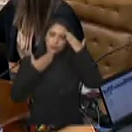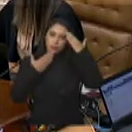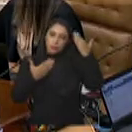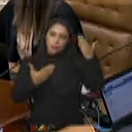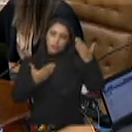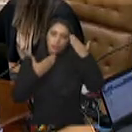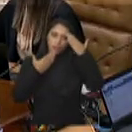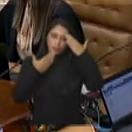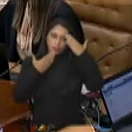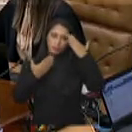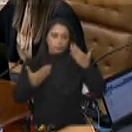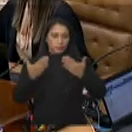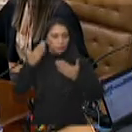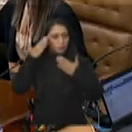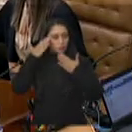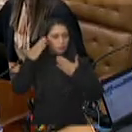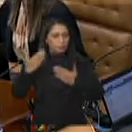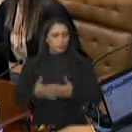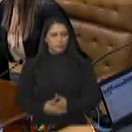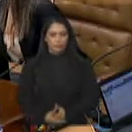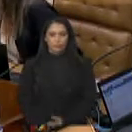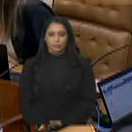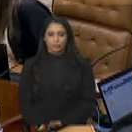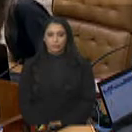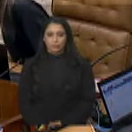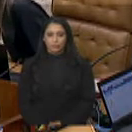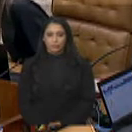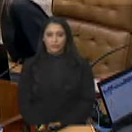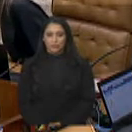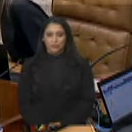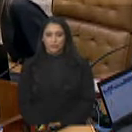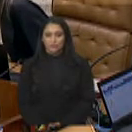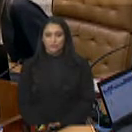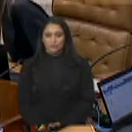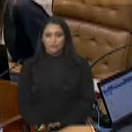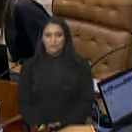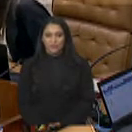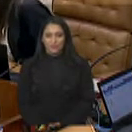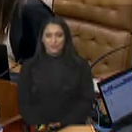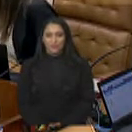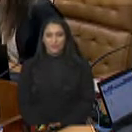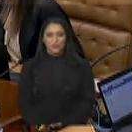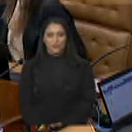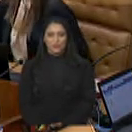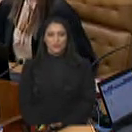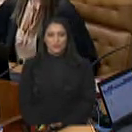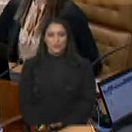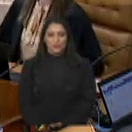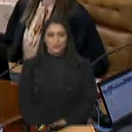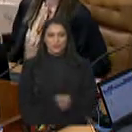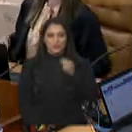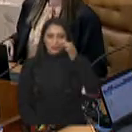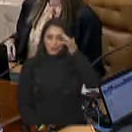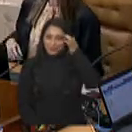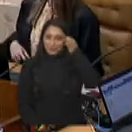Muito obrigado. Passo a palavra de volta ao relator, Sua Excelência, nosso decano, ministro Gilmar Mendes, para o